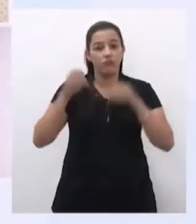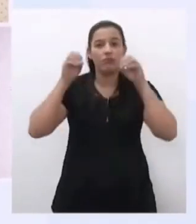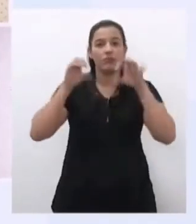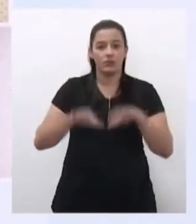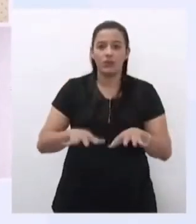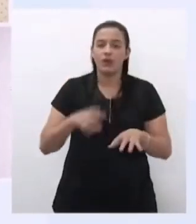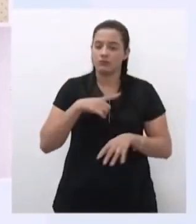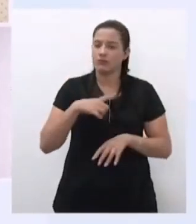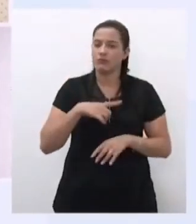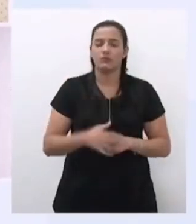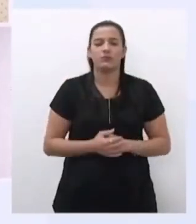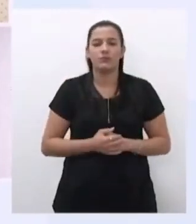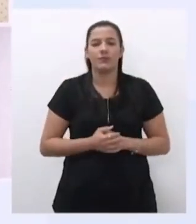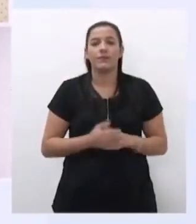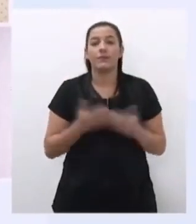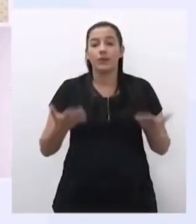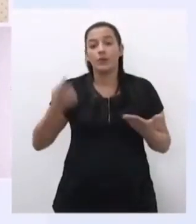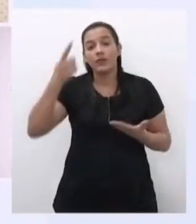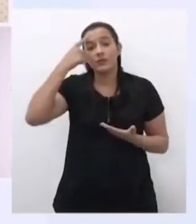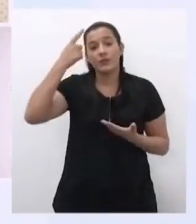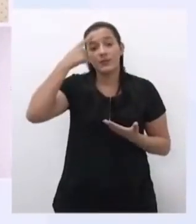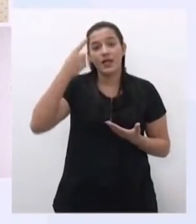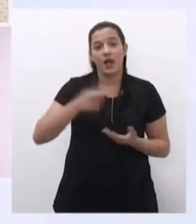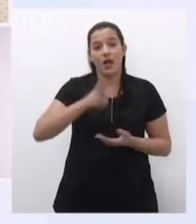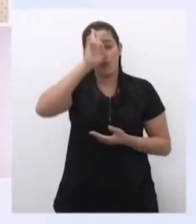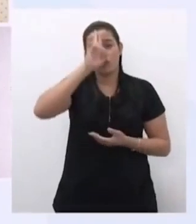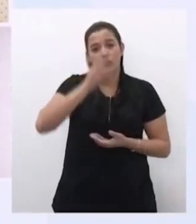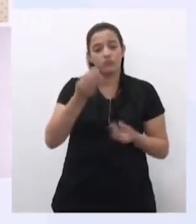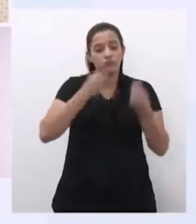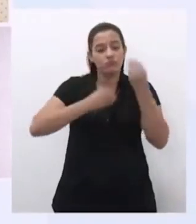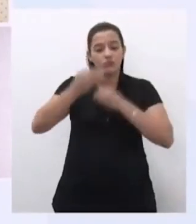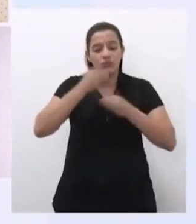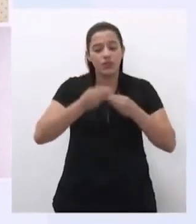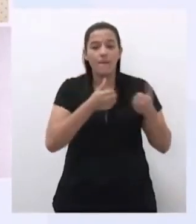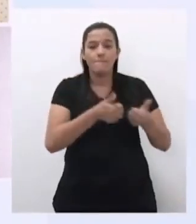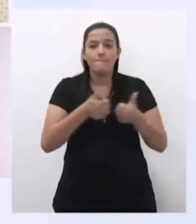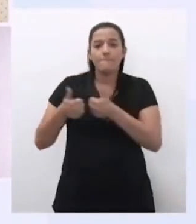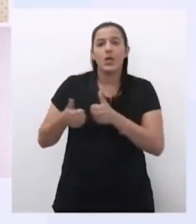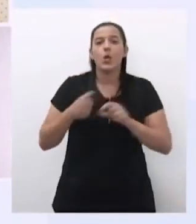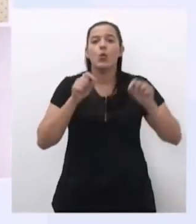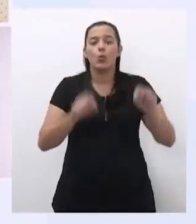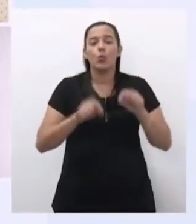com essa combinação, quando a gente for pensar em almoço, o que é um almoço bacana? Vamos pensar sempre em